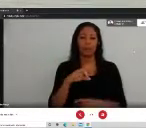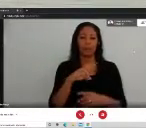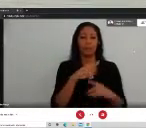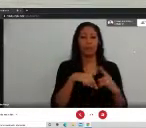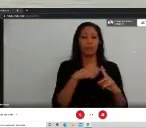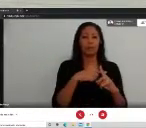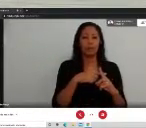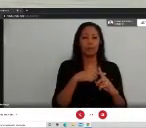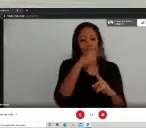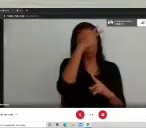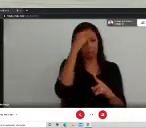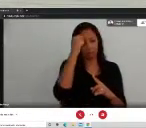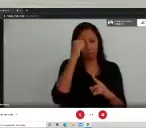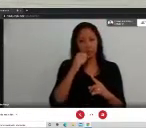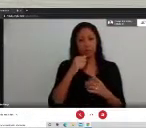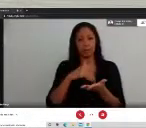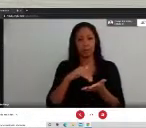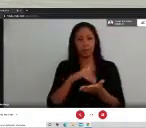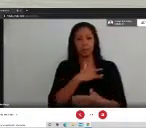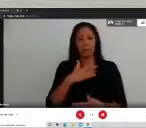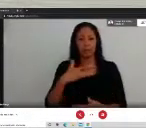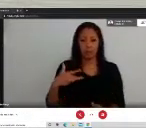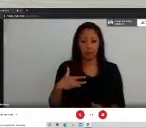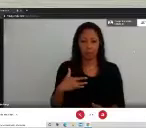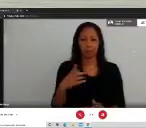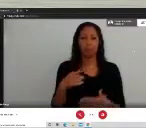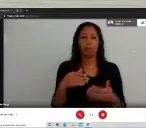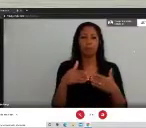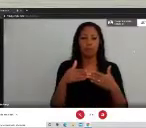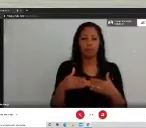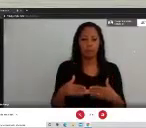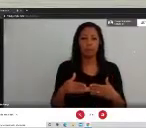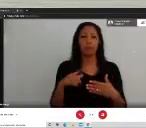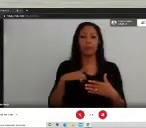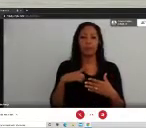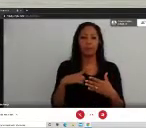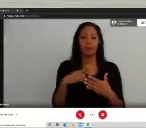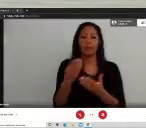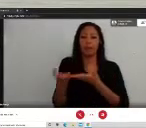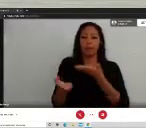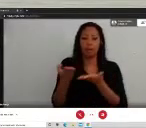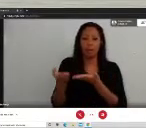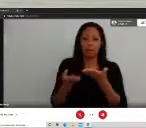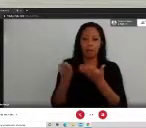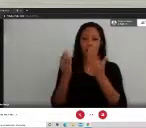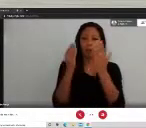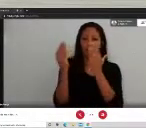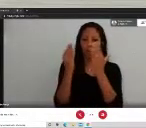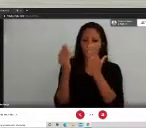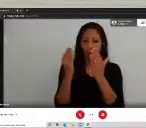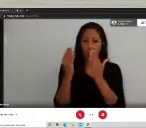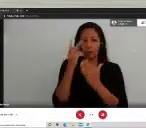atendimento psicológico para pessoas que perderam seus entes queridos com a pandemia no